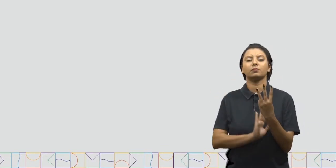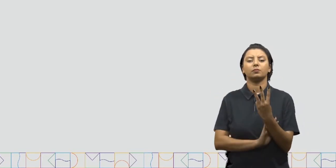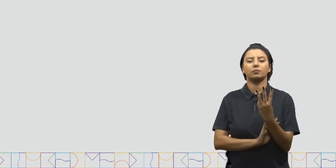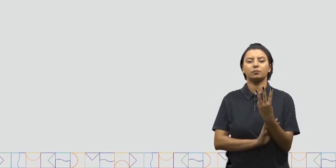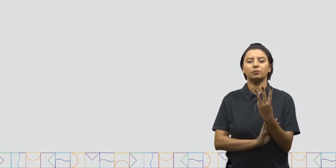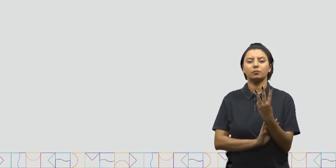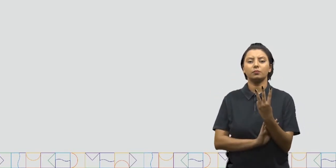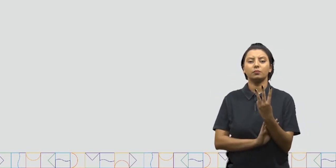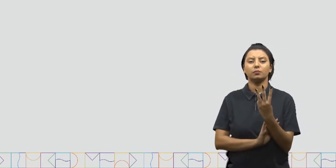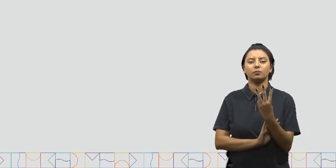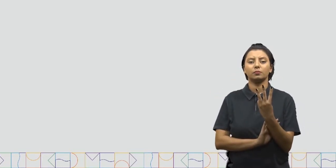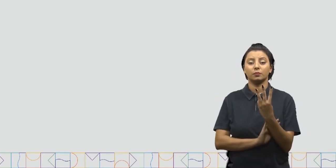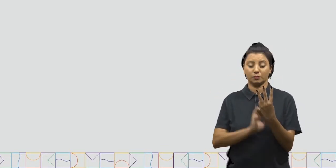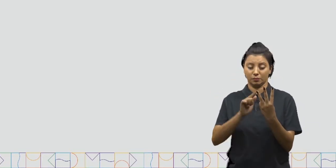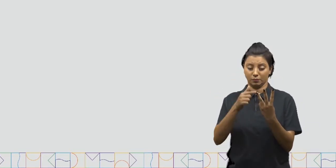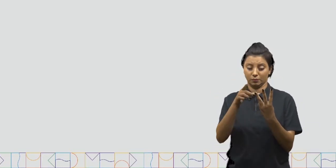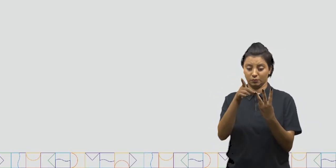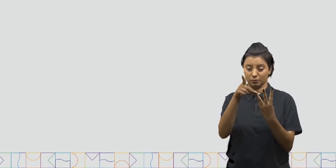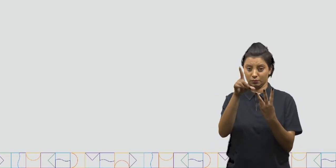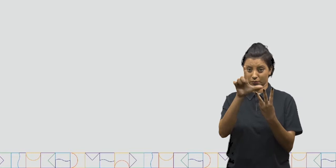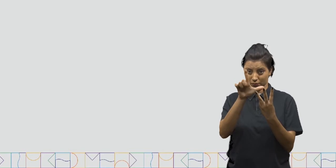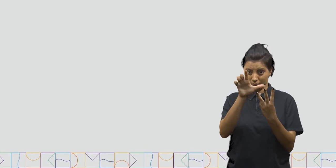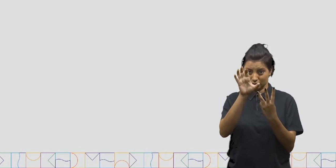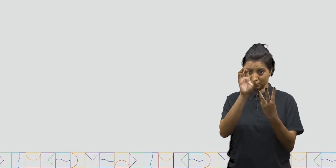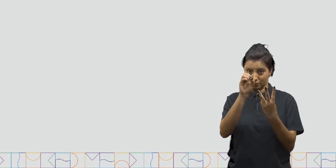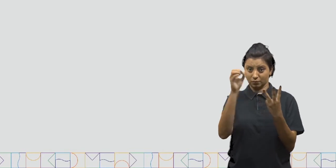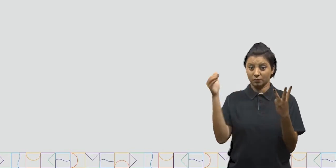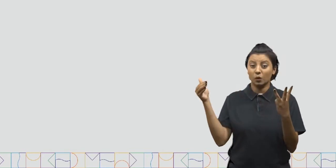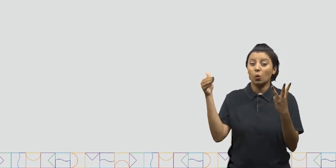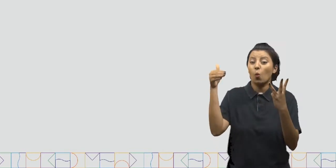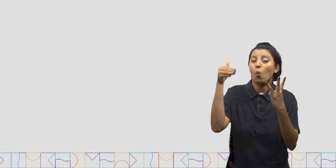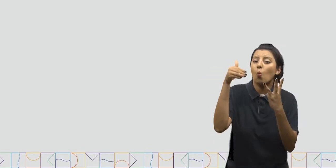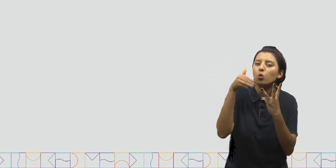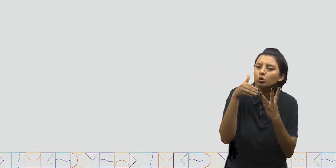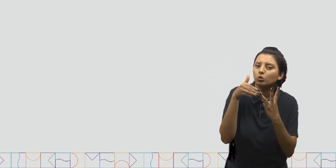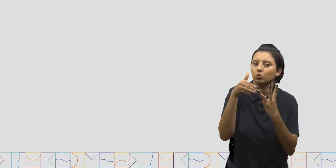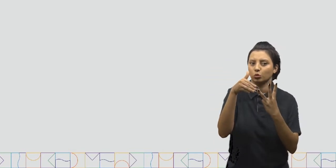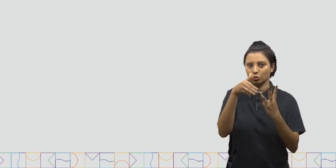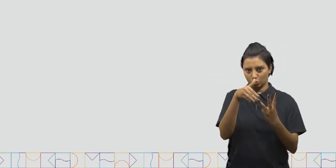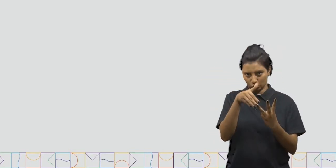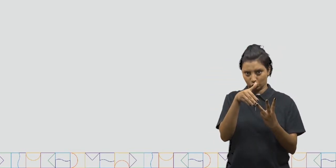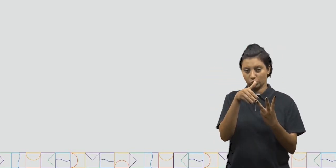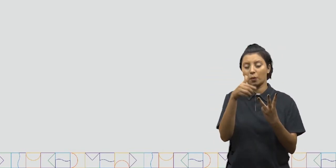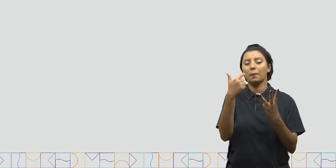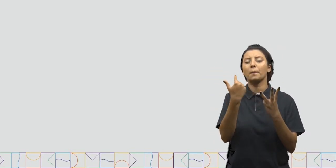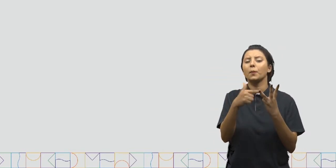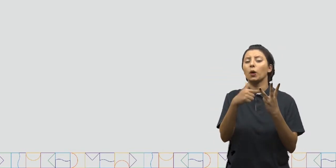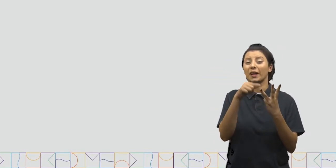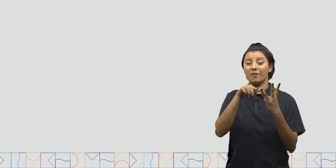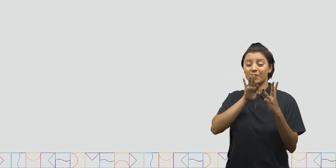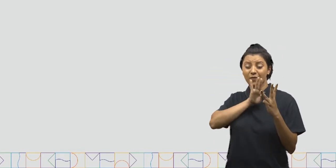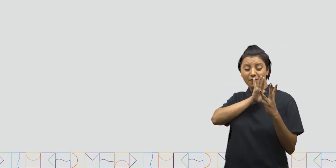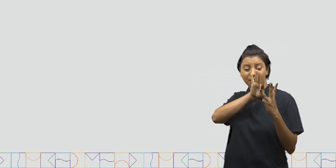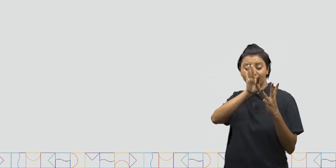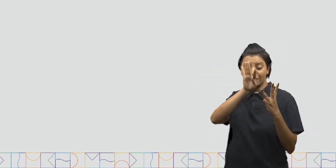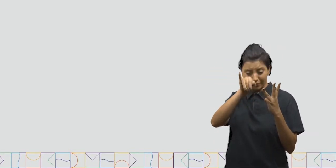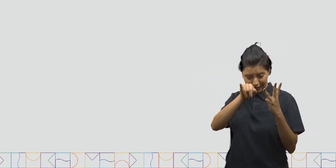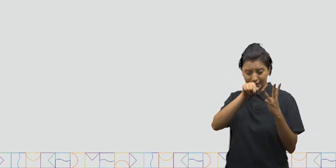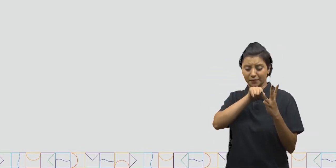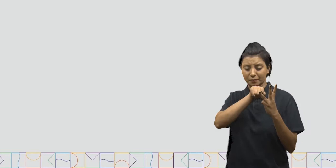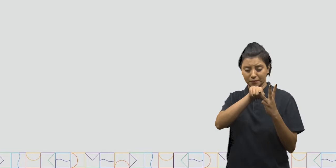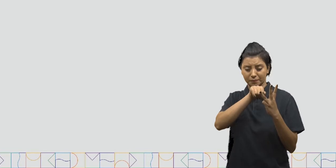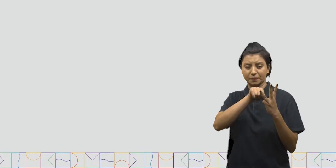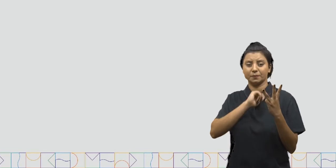ca-be-lo. A sílaba lo está na posição de última sílaba, pois ela está no fim da